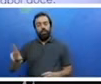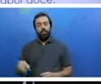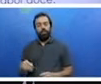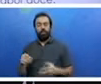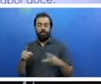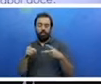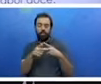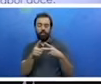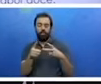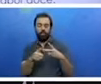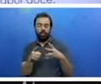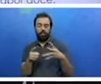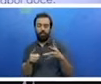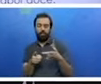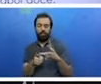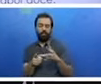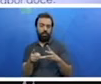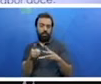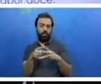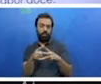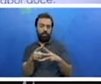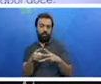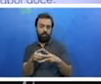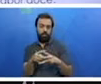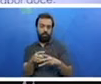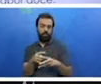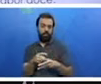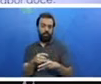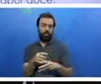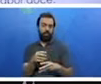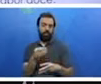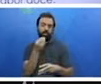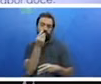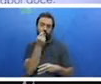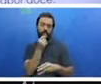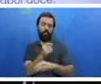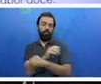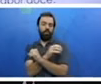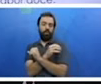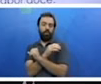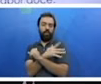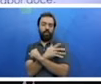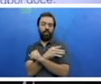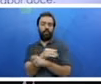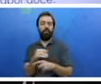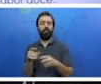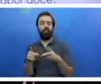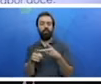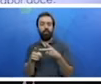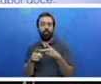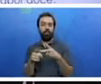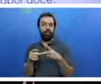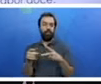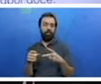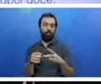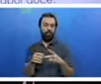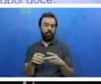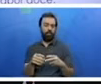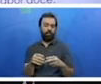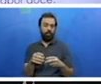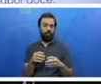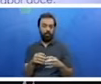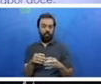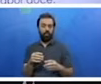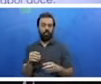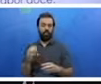3 finalidades: acidulante, que atribui um sabor ácido, conservante, que conserva o produto